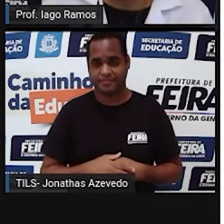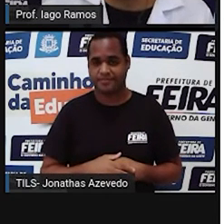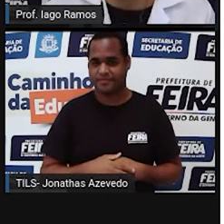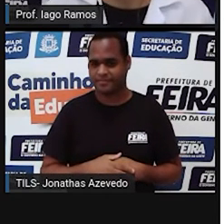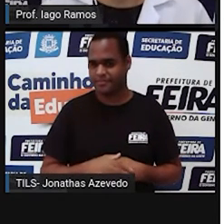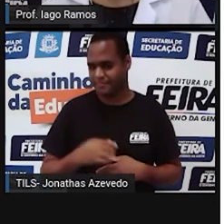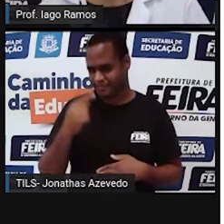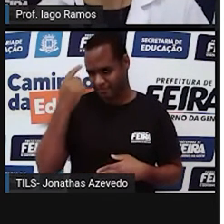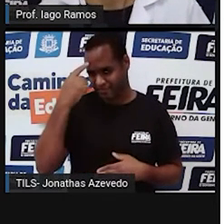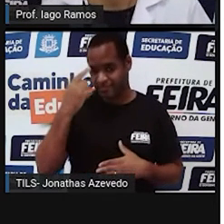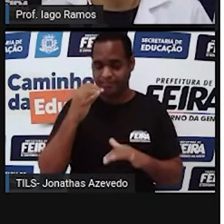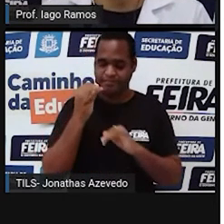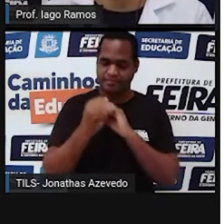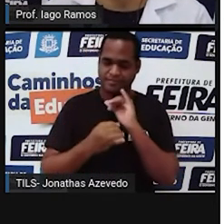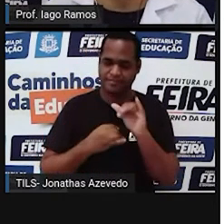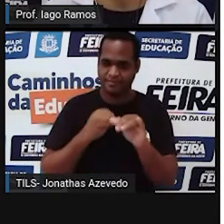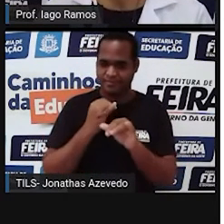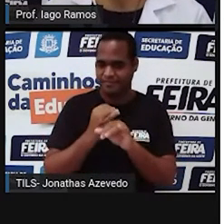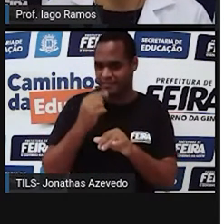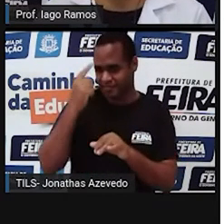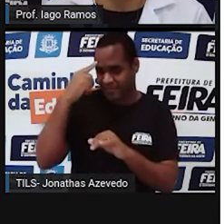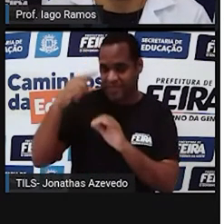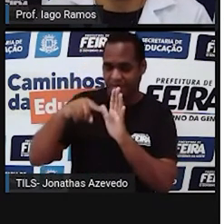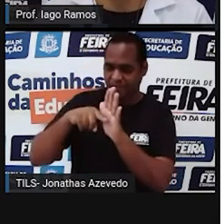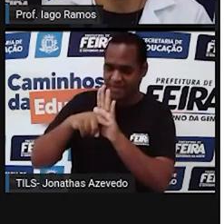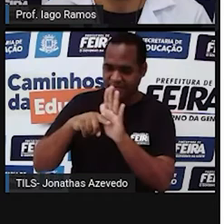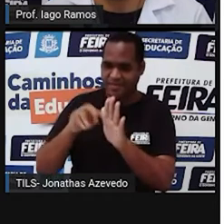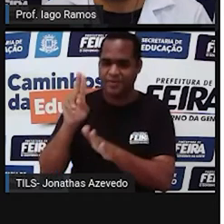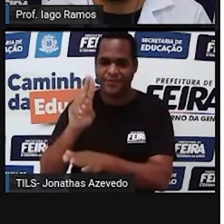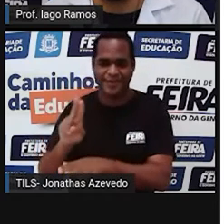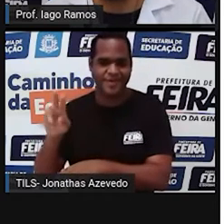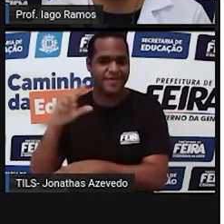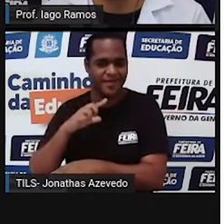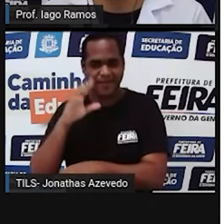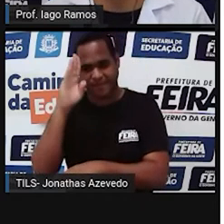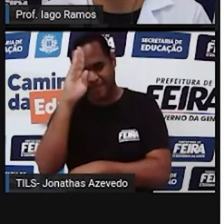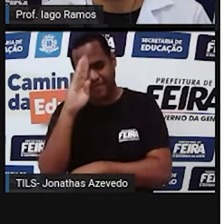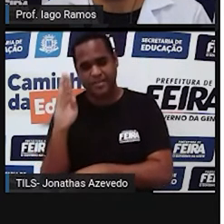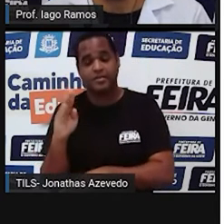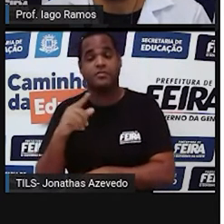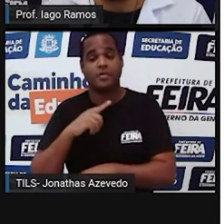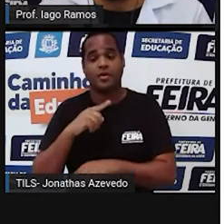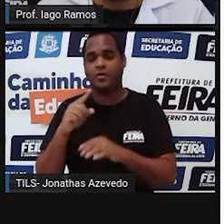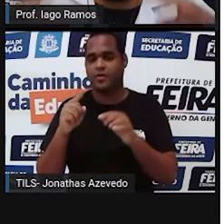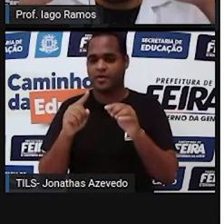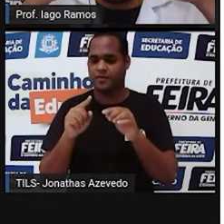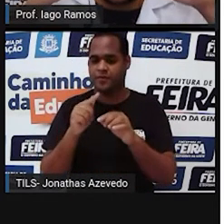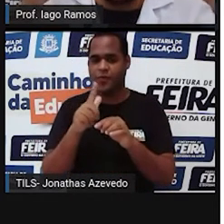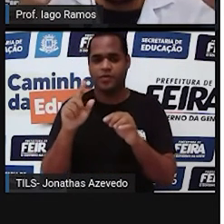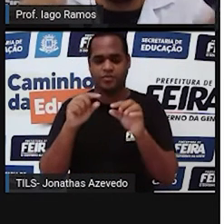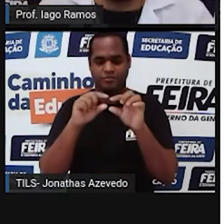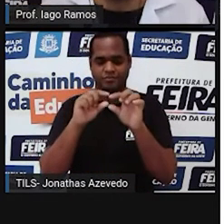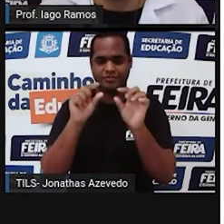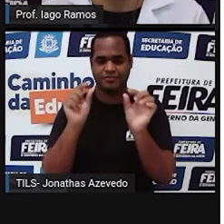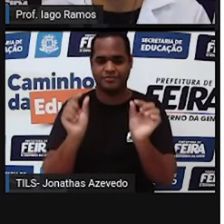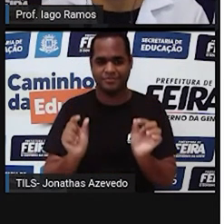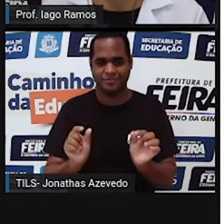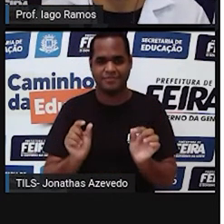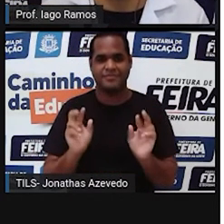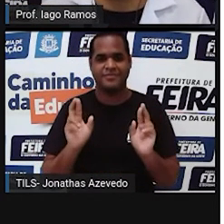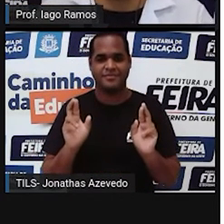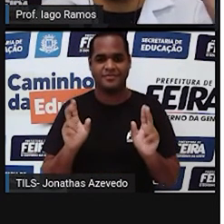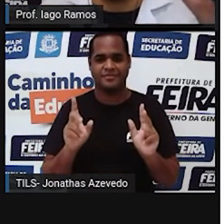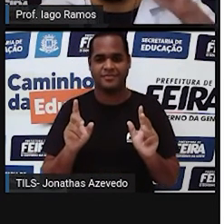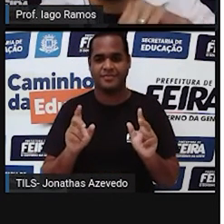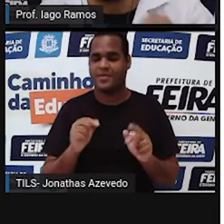aquela pesquisa, né, de uso de internet no Brasil, a gente tem esse gráfico. Quando a gente olha para esse gráfico, a gente vê